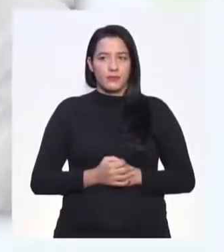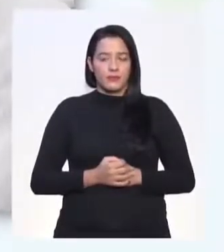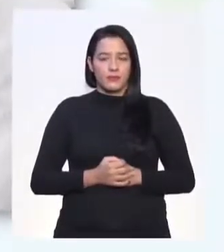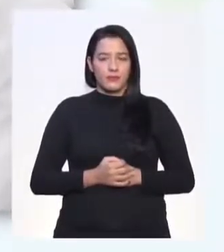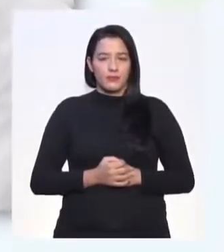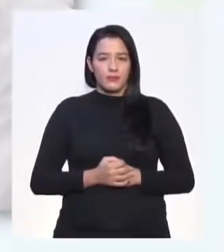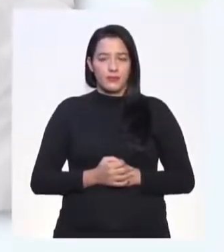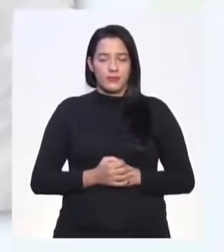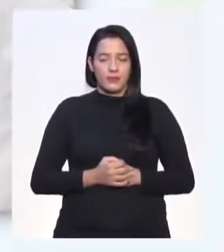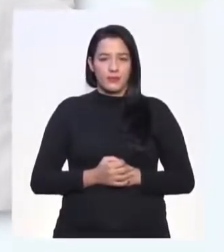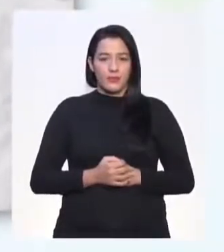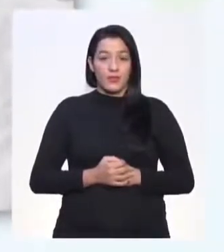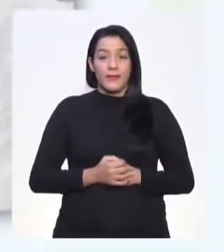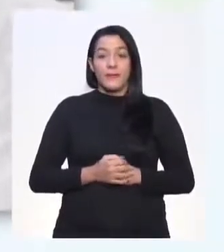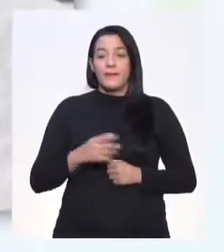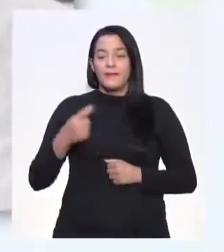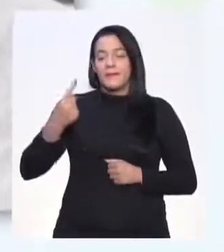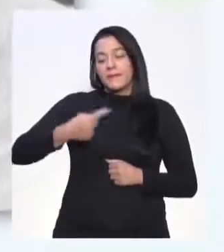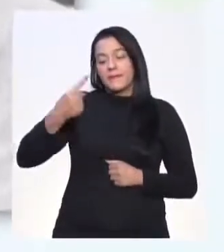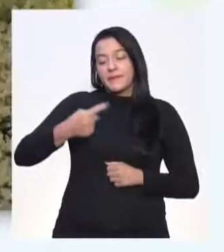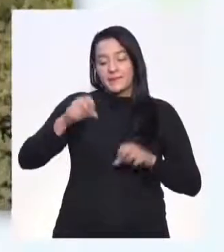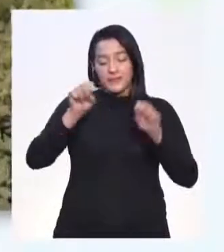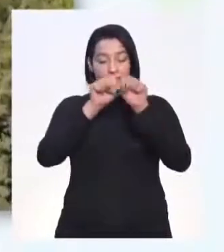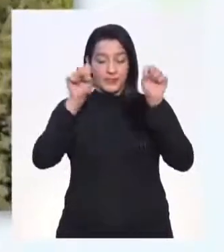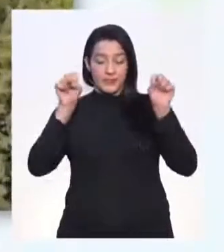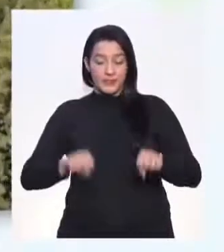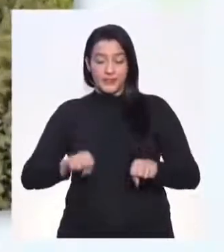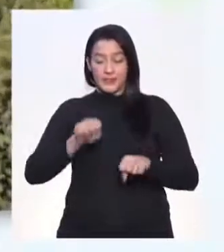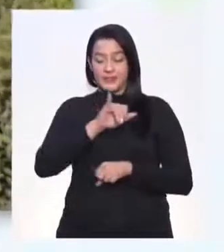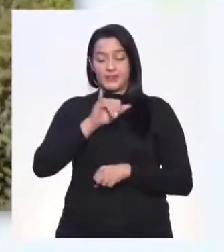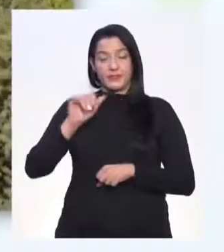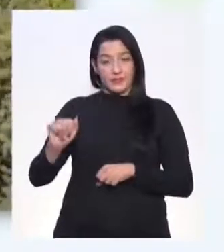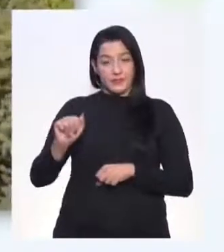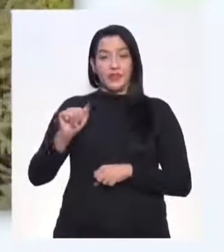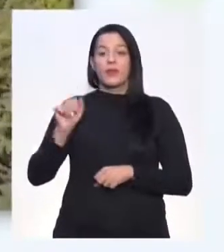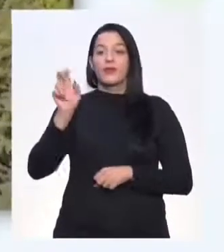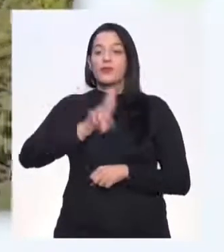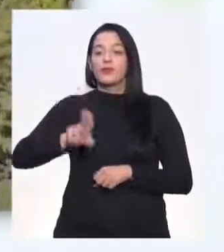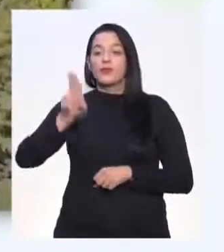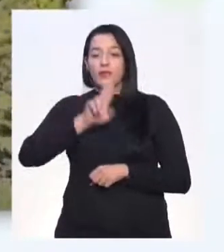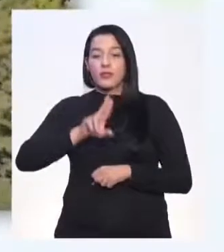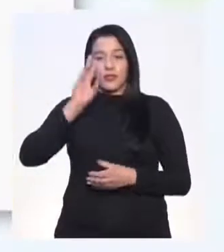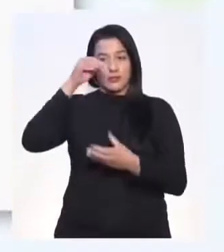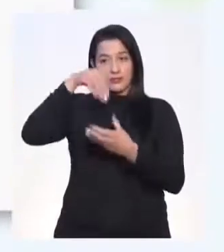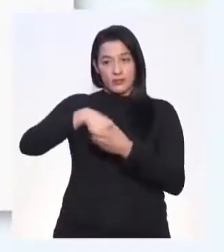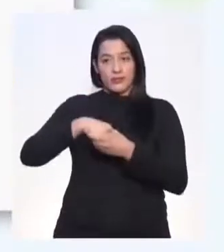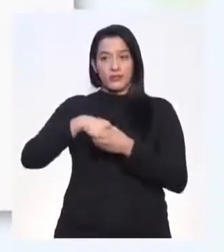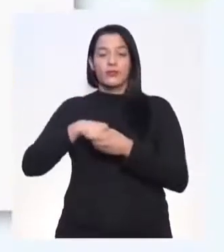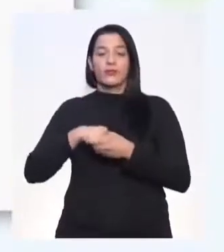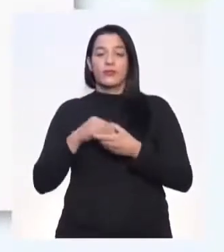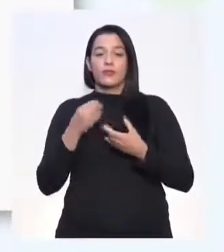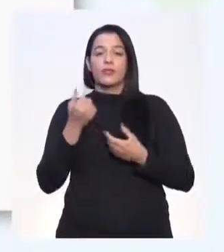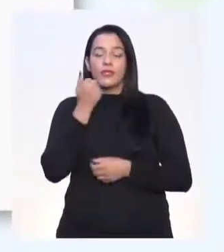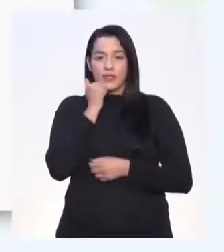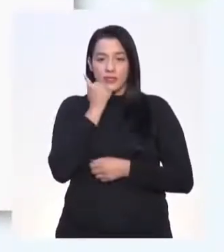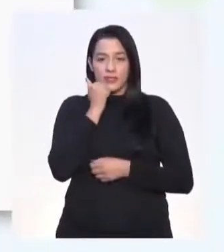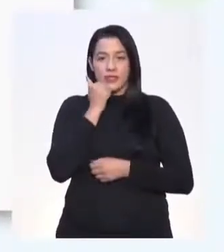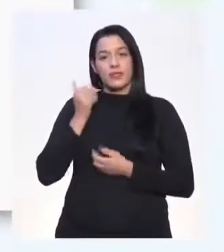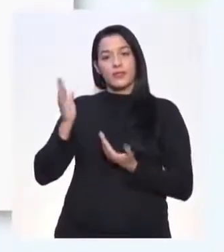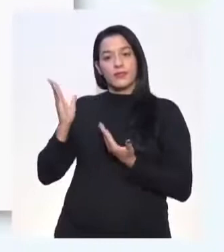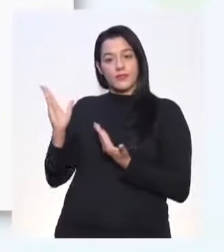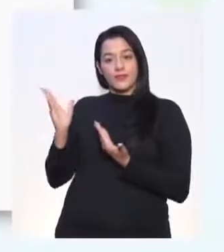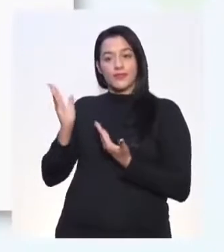Um dos primeiros sistemas de inteligência artificial utilizados na medicina foi desenvolvido por